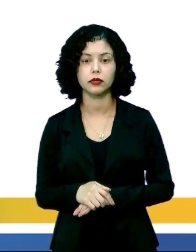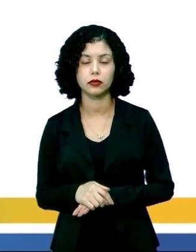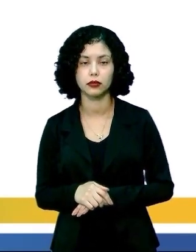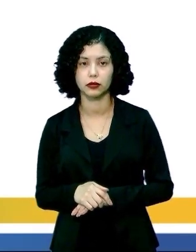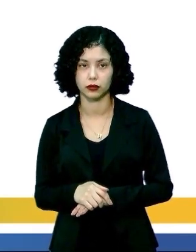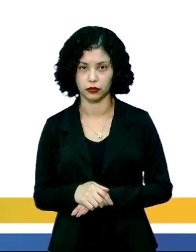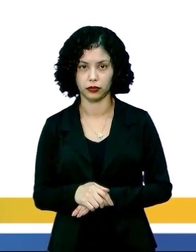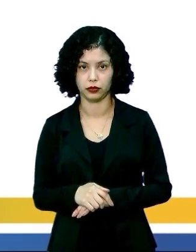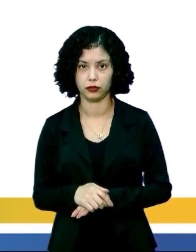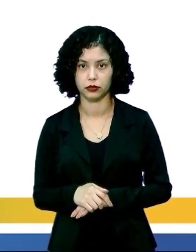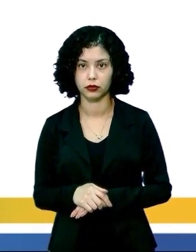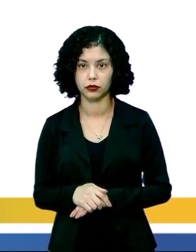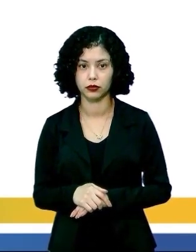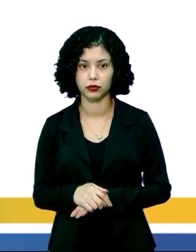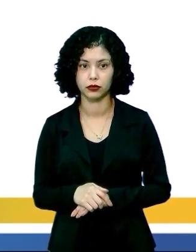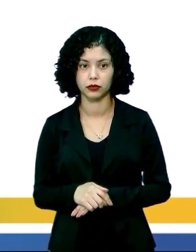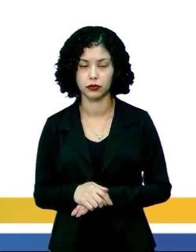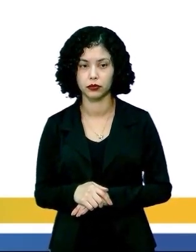e o 7.